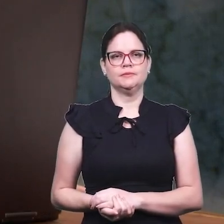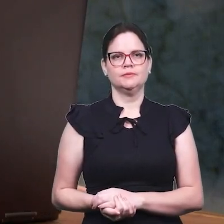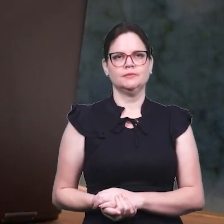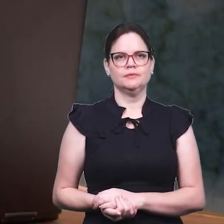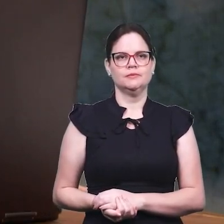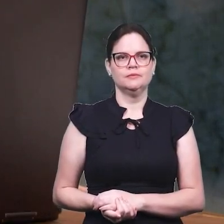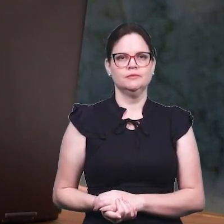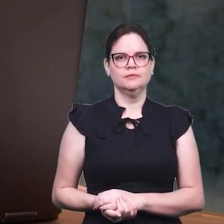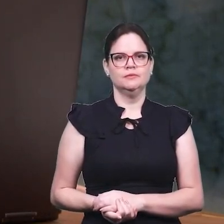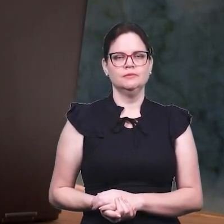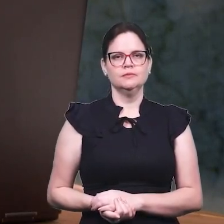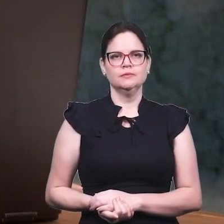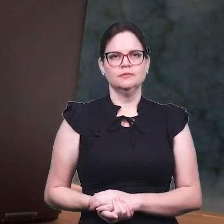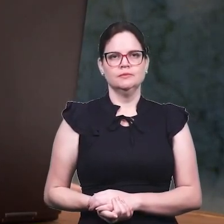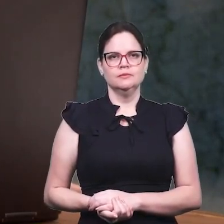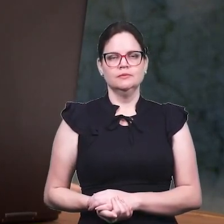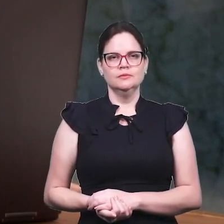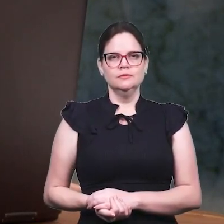que